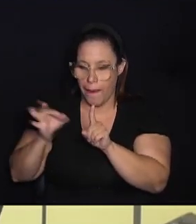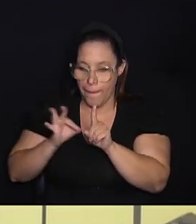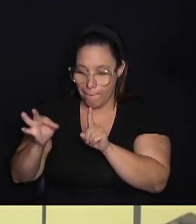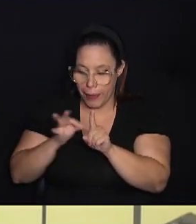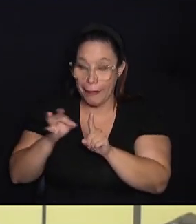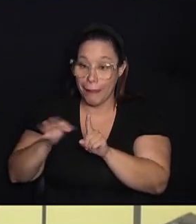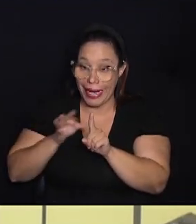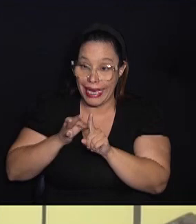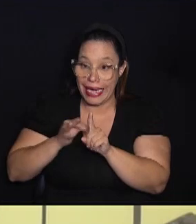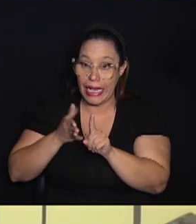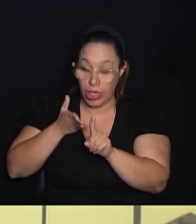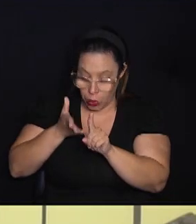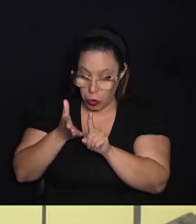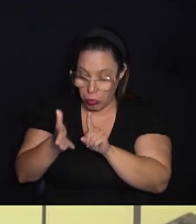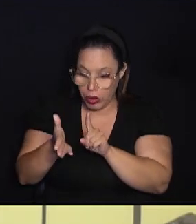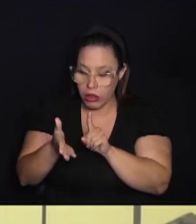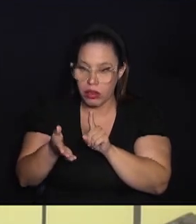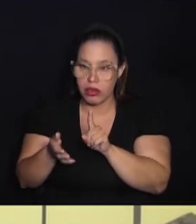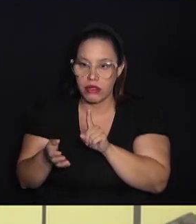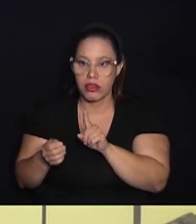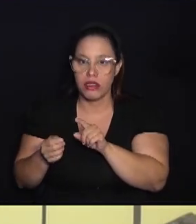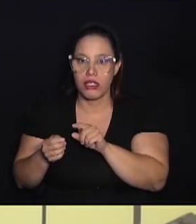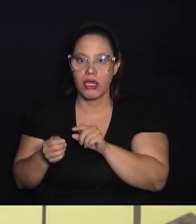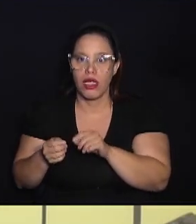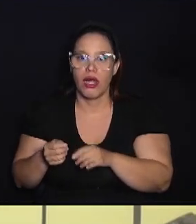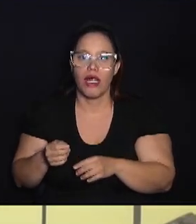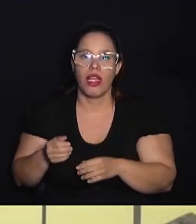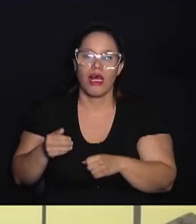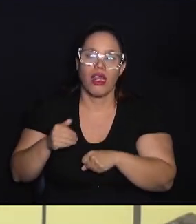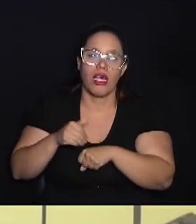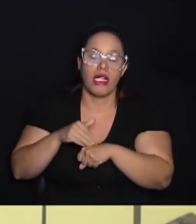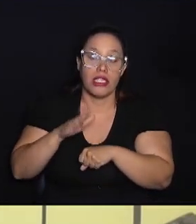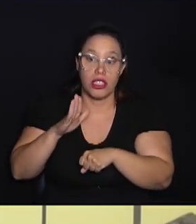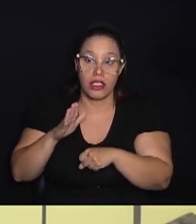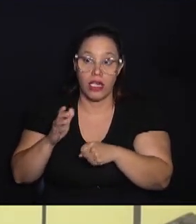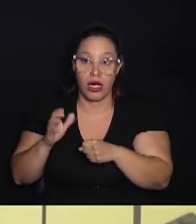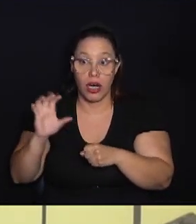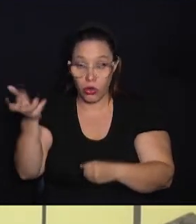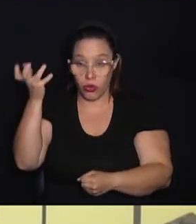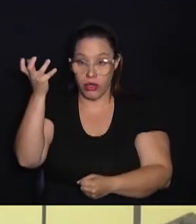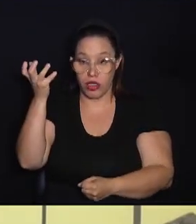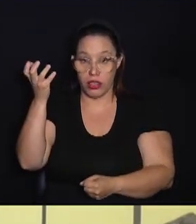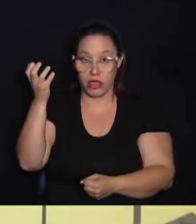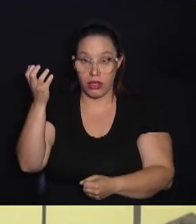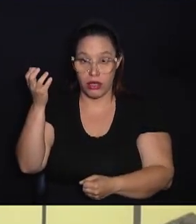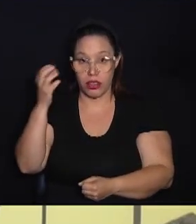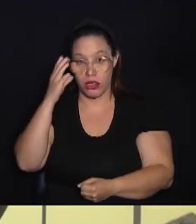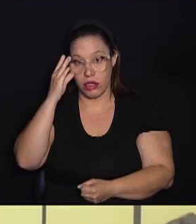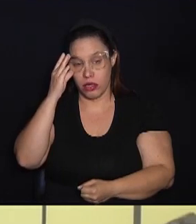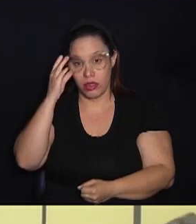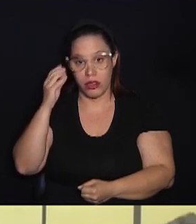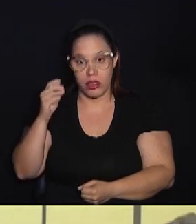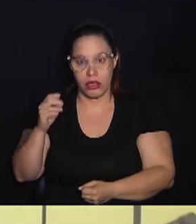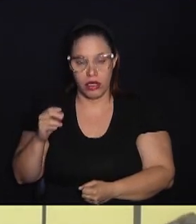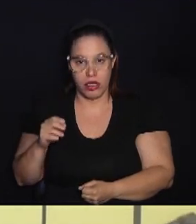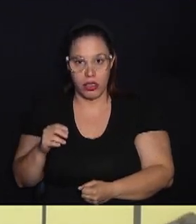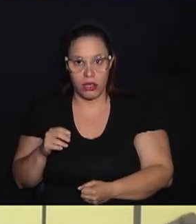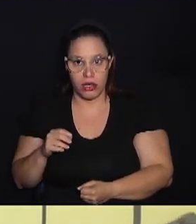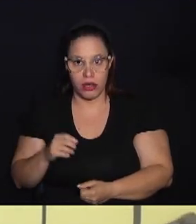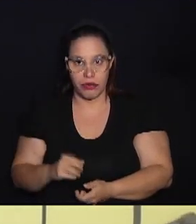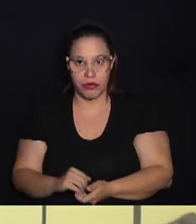em si ele é muito o deixar acontecer e tirar tirar intervenção e ação e